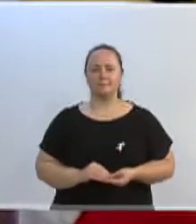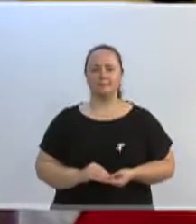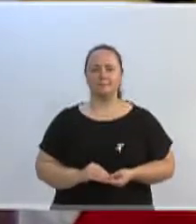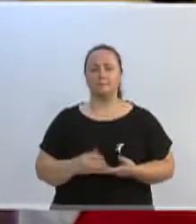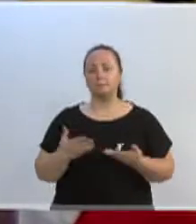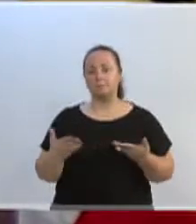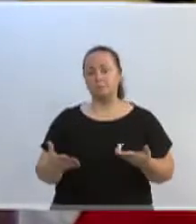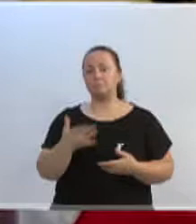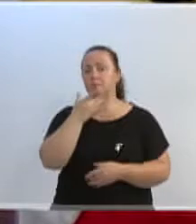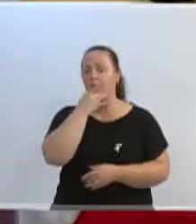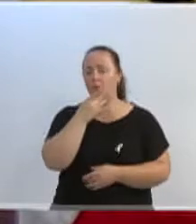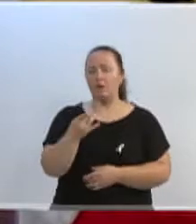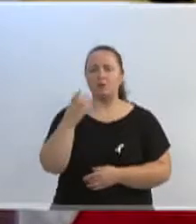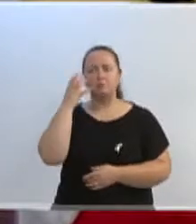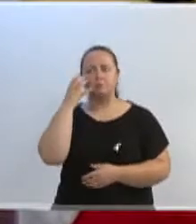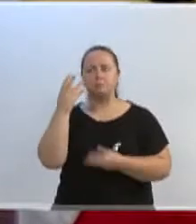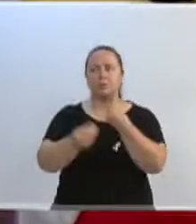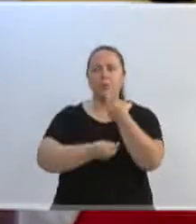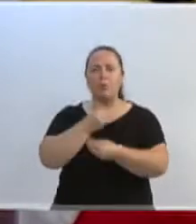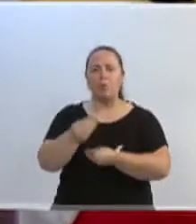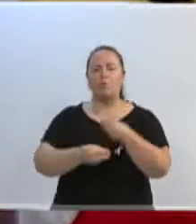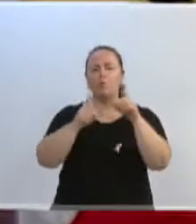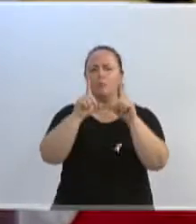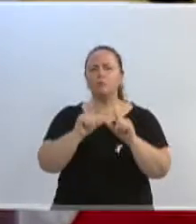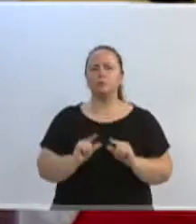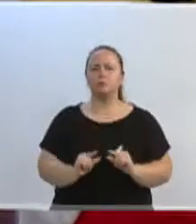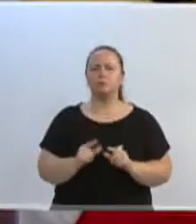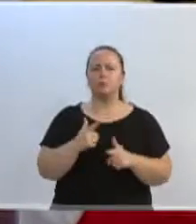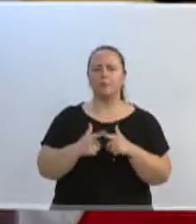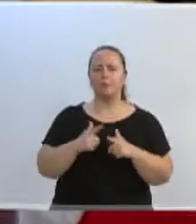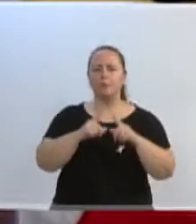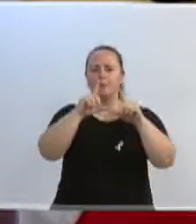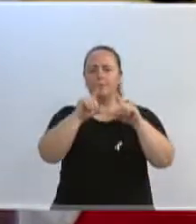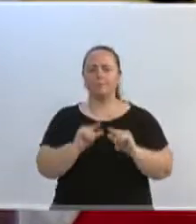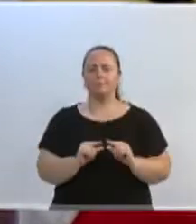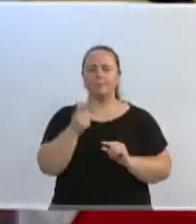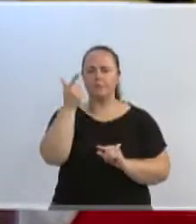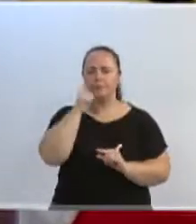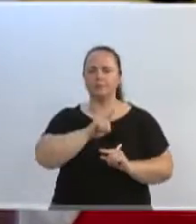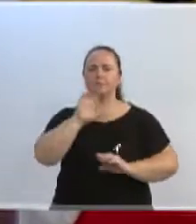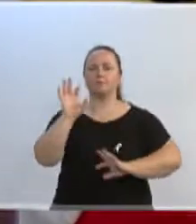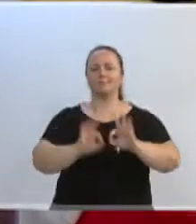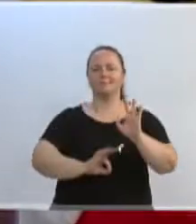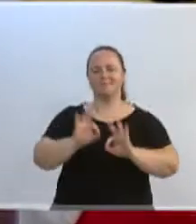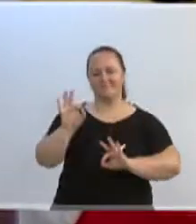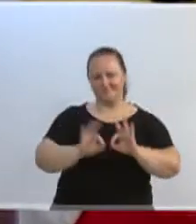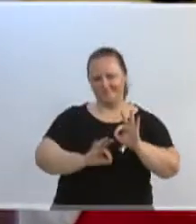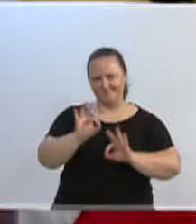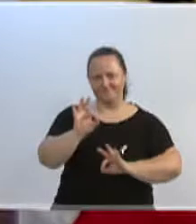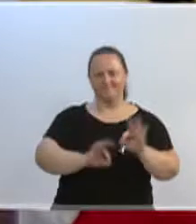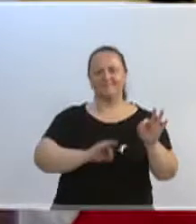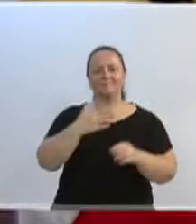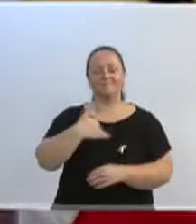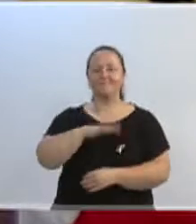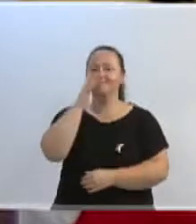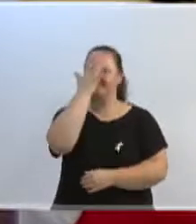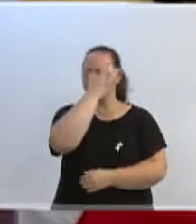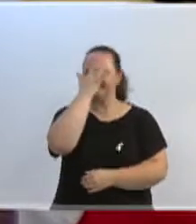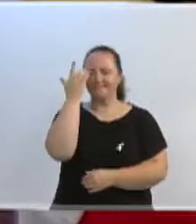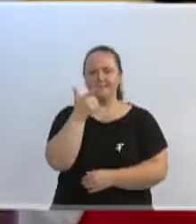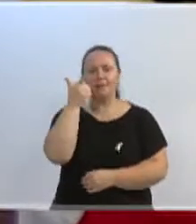uma forma de amenizar essa situação, seria realmente preparar mais pessoas para atender